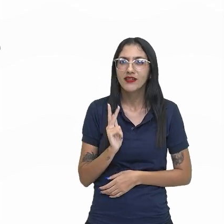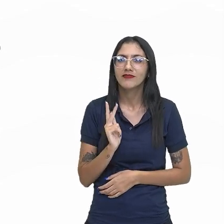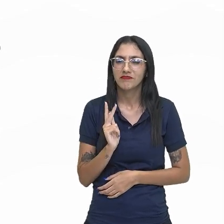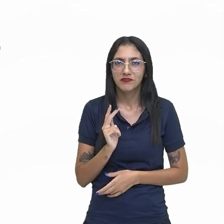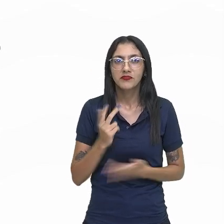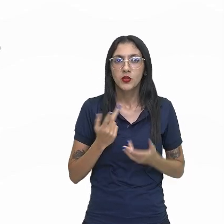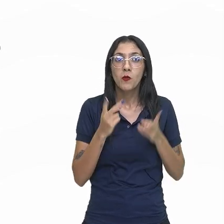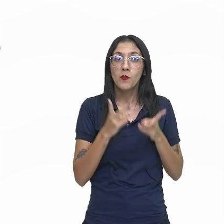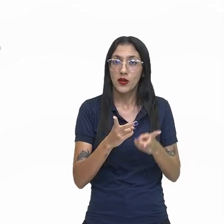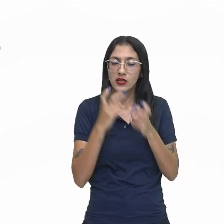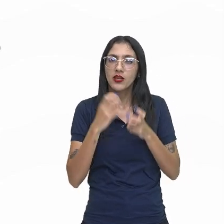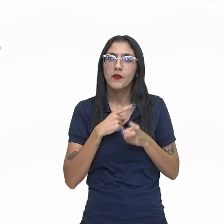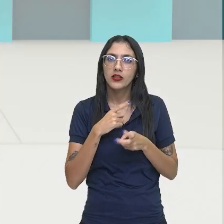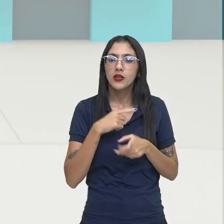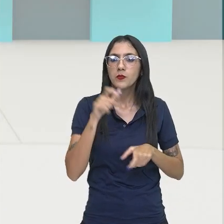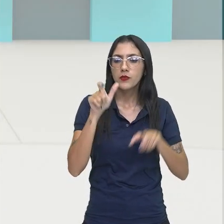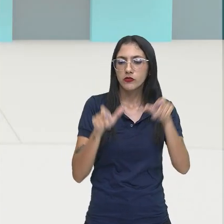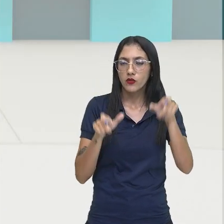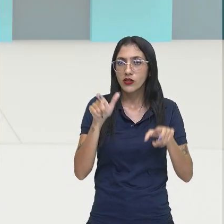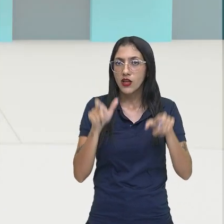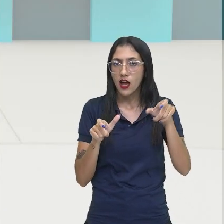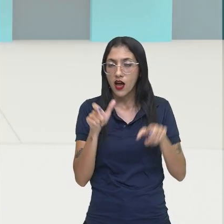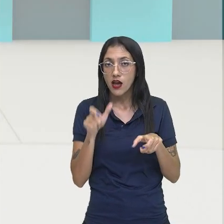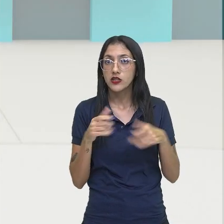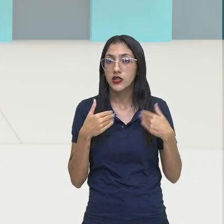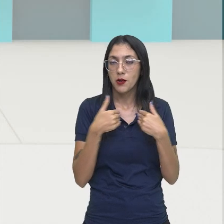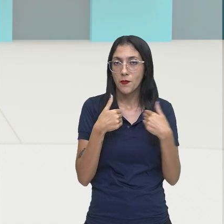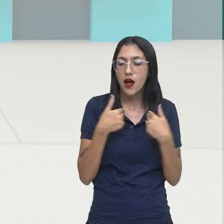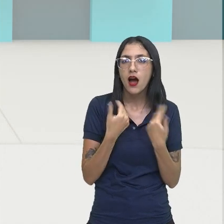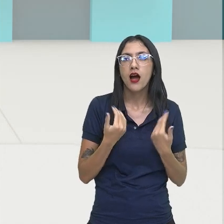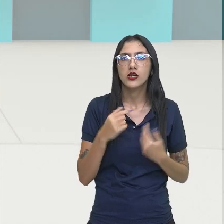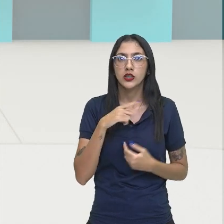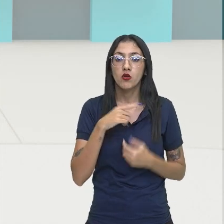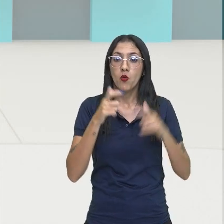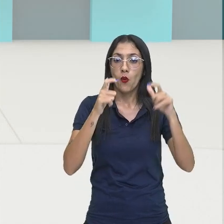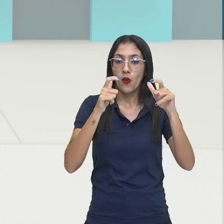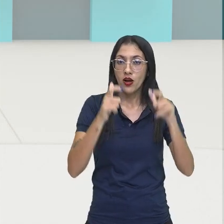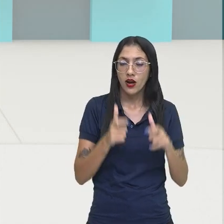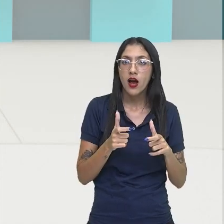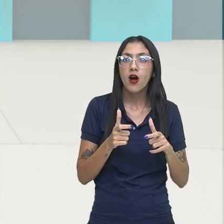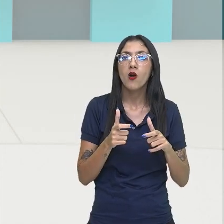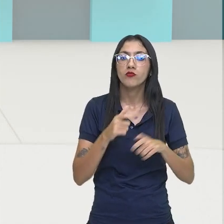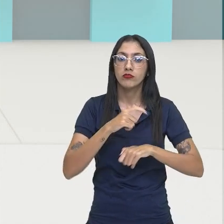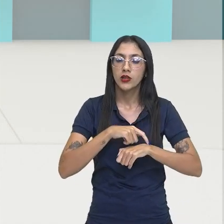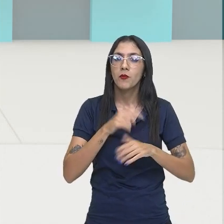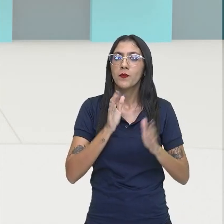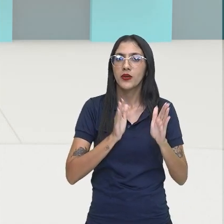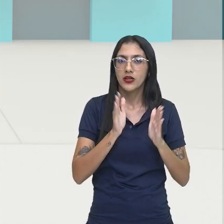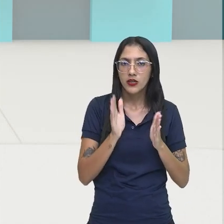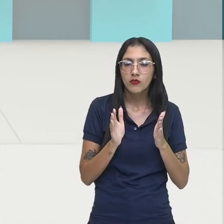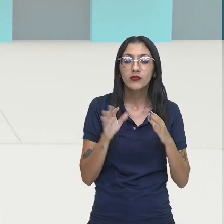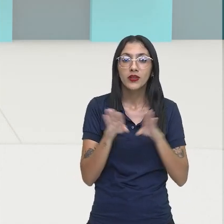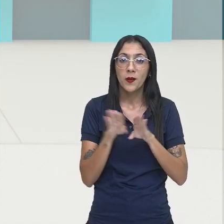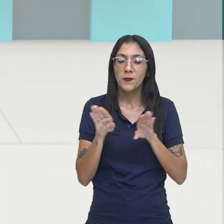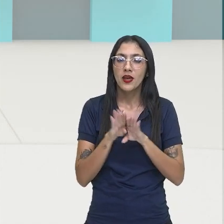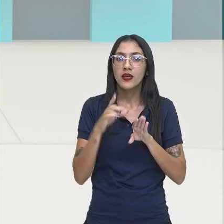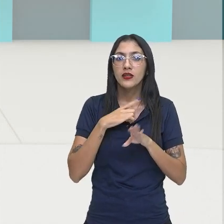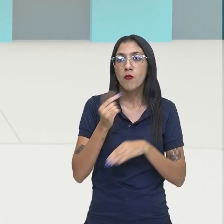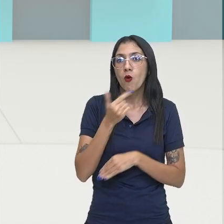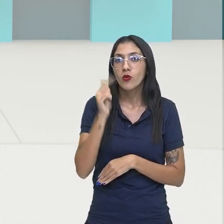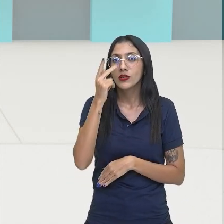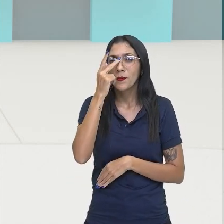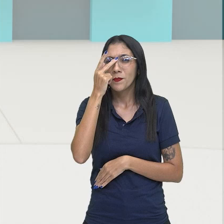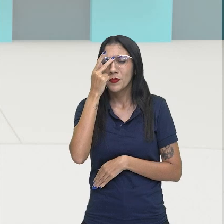temos personagens, nós temos um espaço, nós temos um tempo e existe alguém contando essa história.